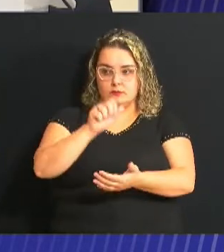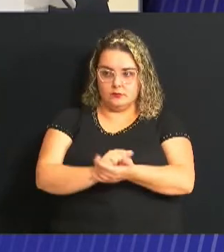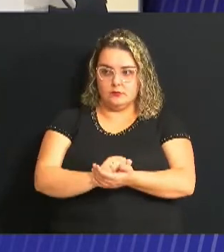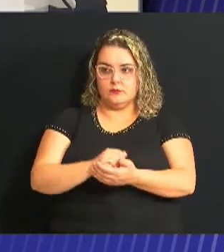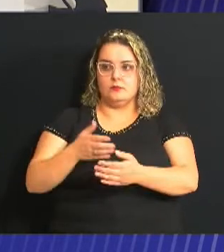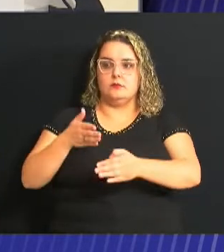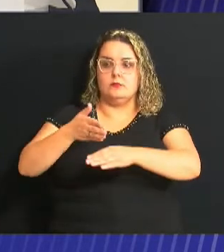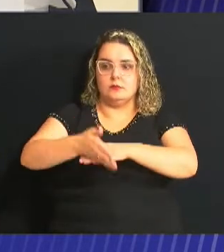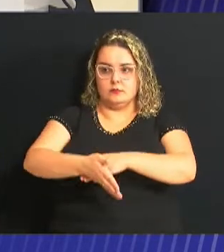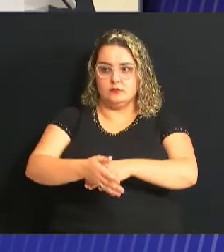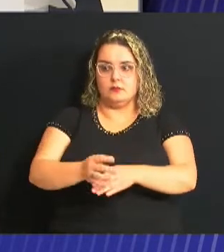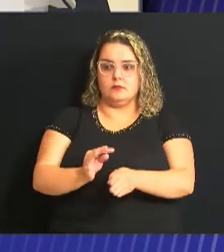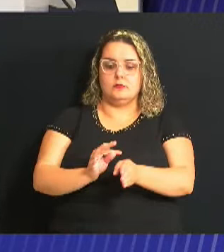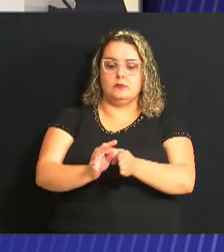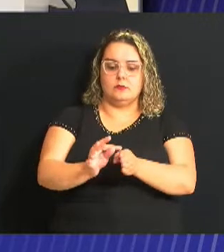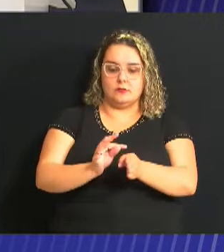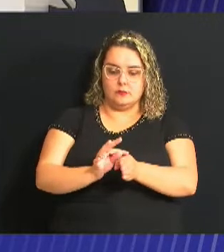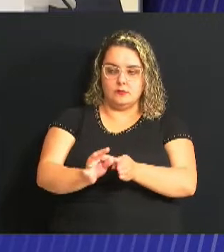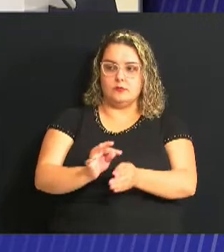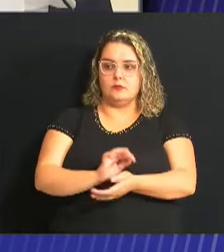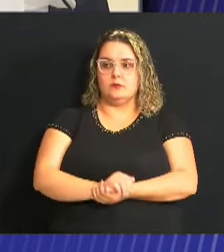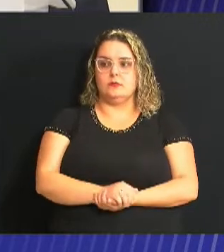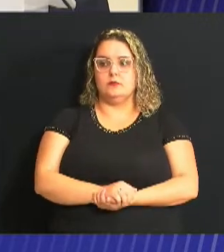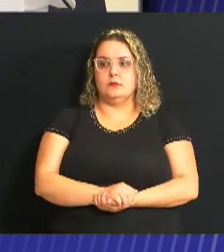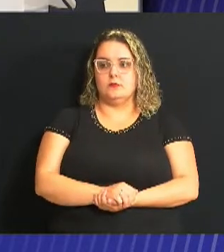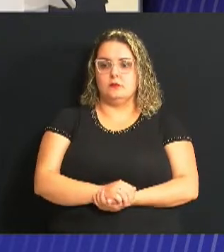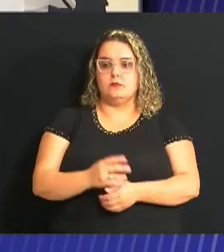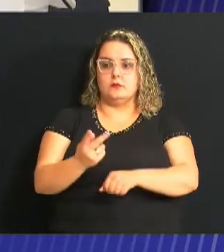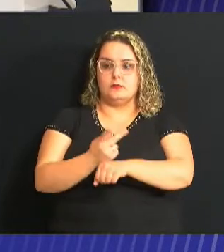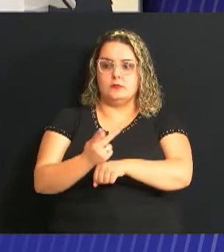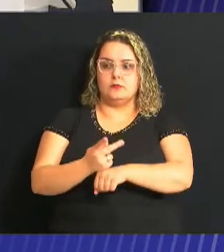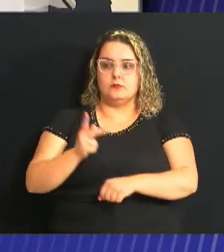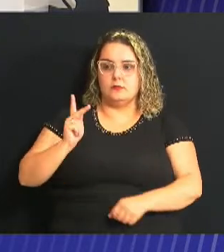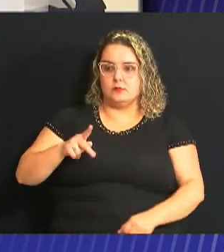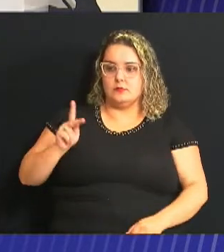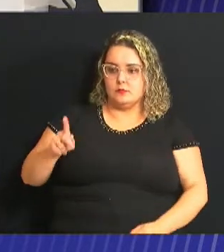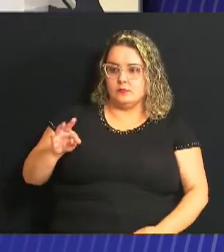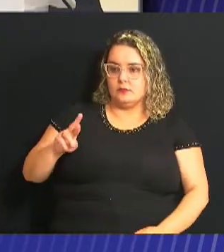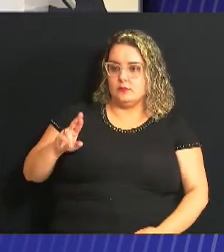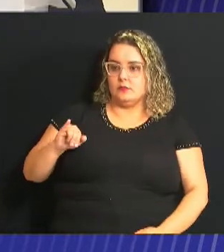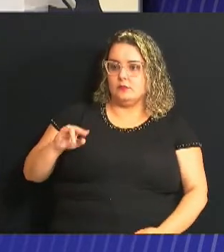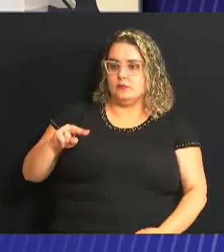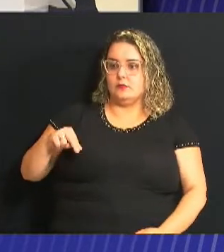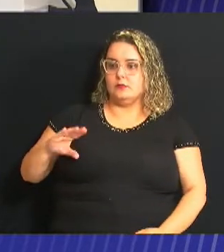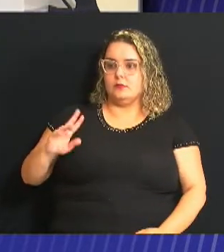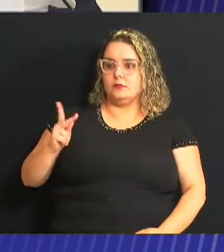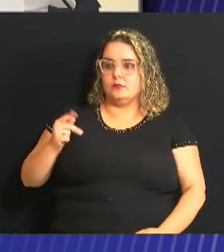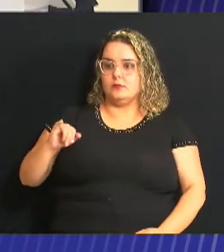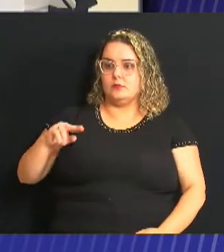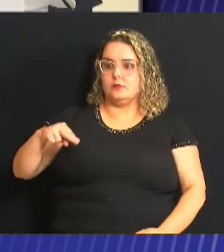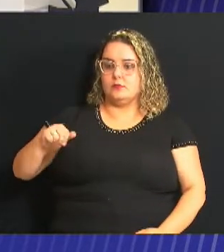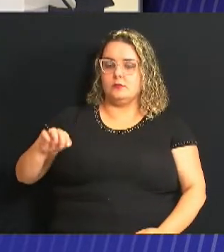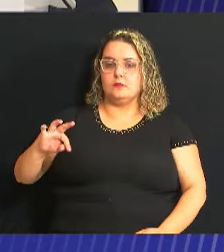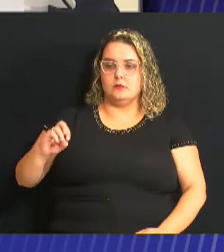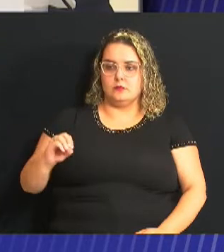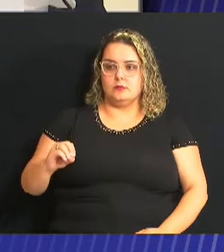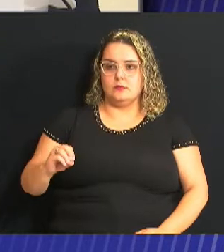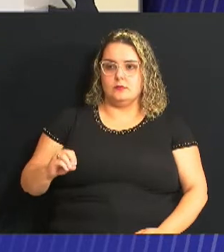participar do Conselho Tutelar. E eu procurei o professor Trinquinato, se ele poderia cooperar como um dos professores,